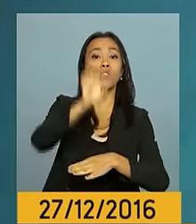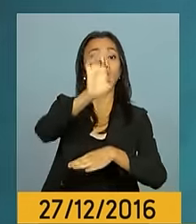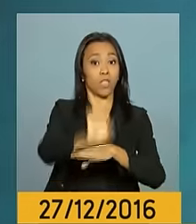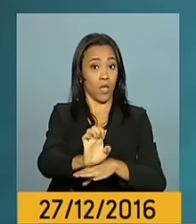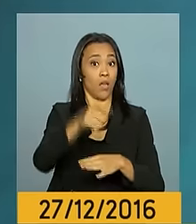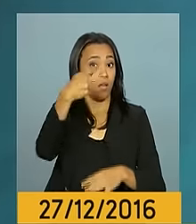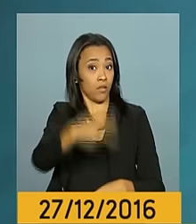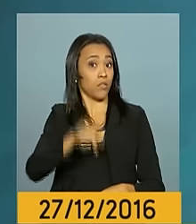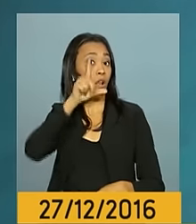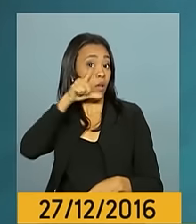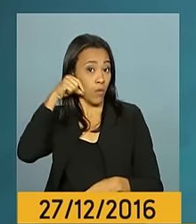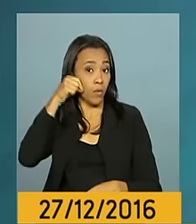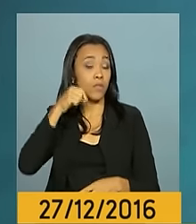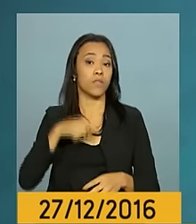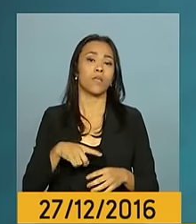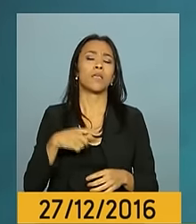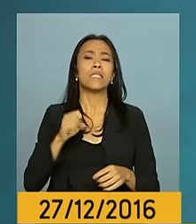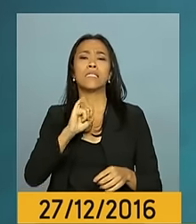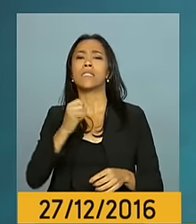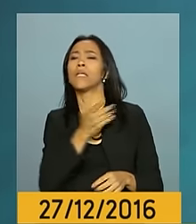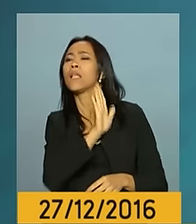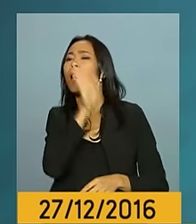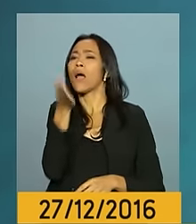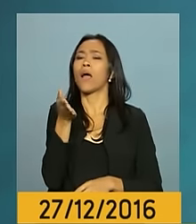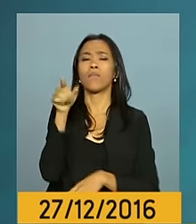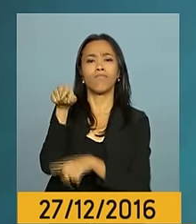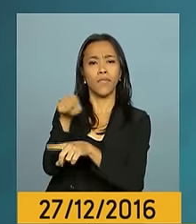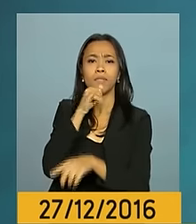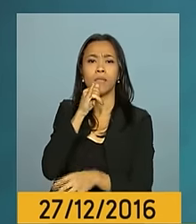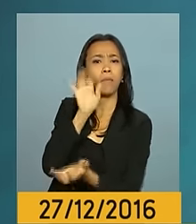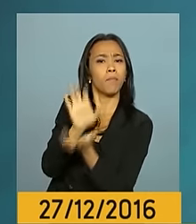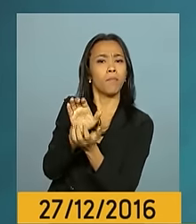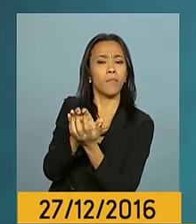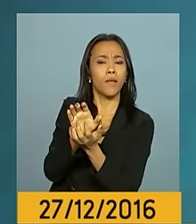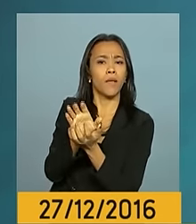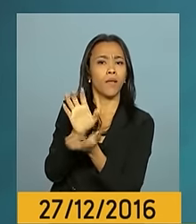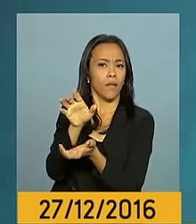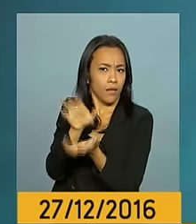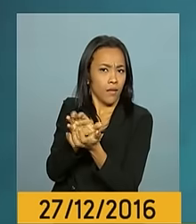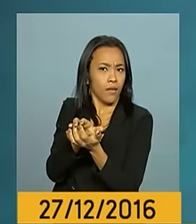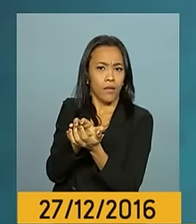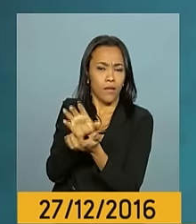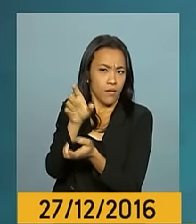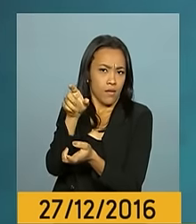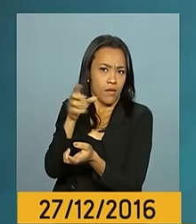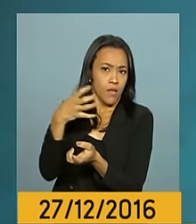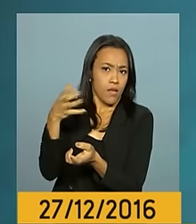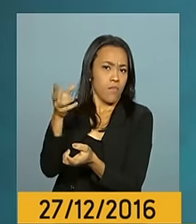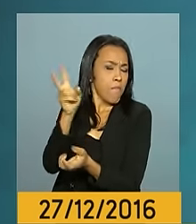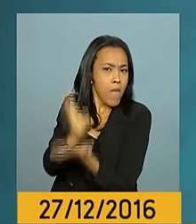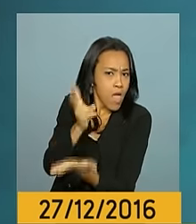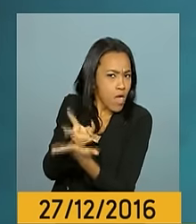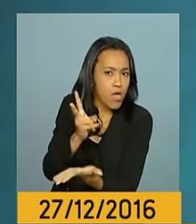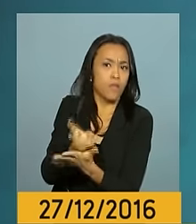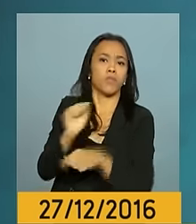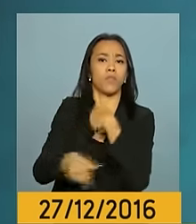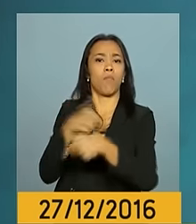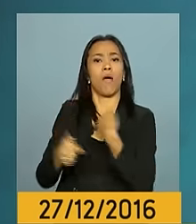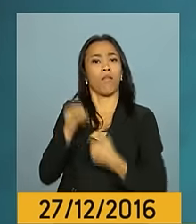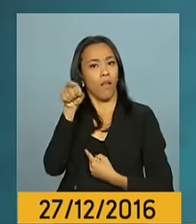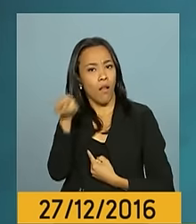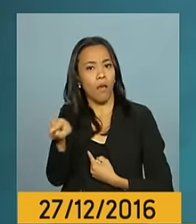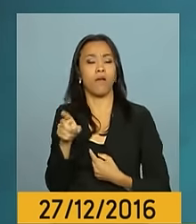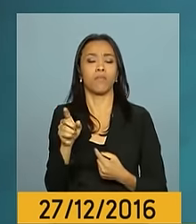nós estamos de Alagoas estivesse na Bahia Pernambuco faria o mesmo relato das grandes obras que o governo federal está fazendo em